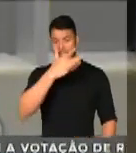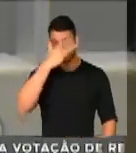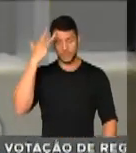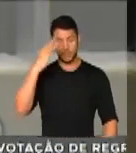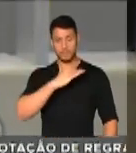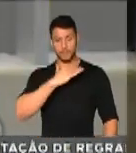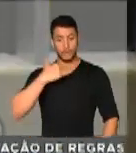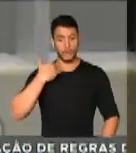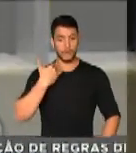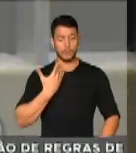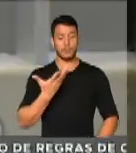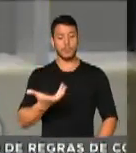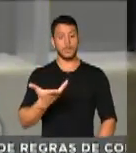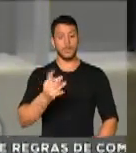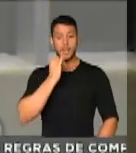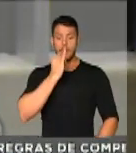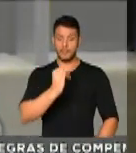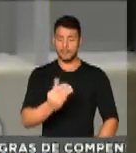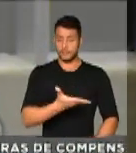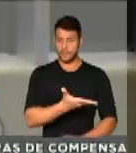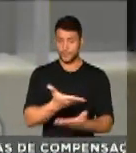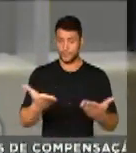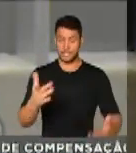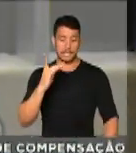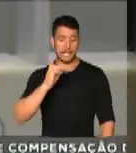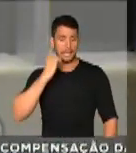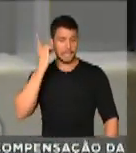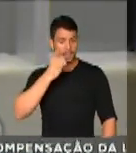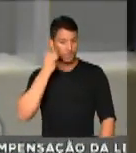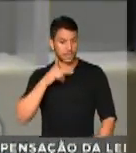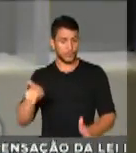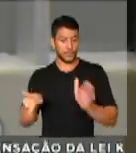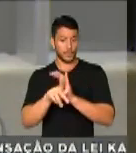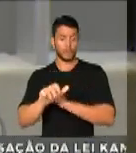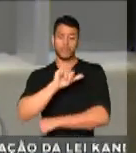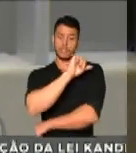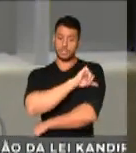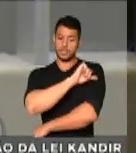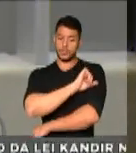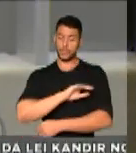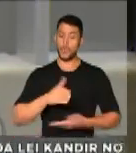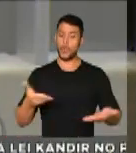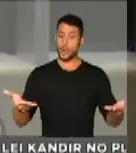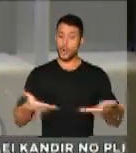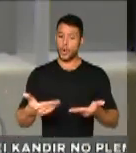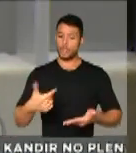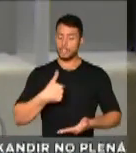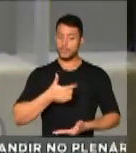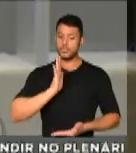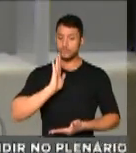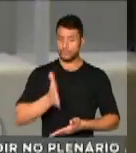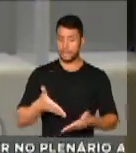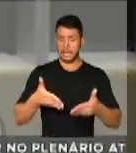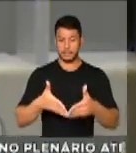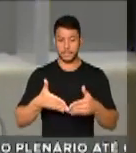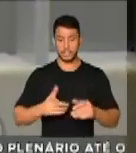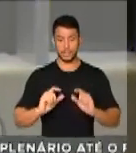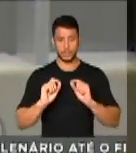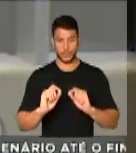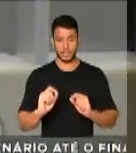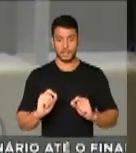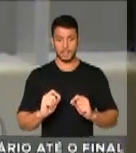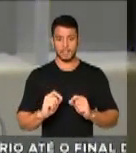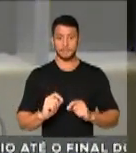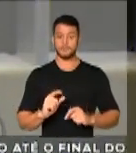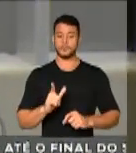comunicar aos deputados do Rio de Janeiro em especial, tem vários aqui, que eu entrei hoje com uma indicação legislativa